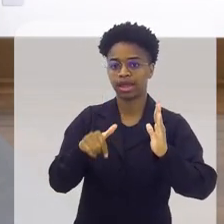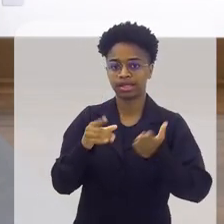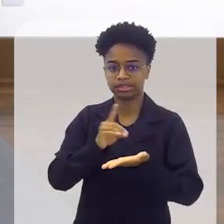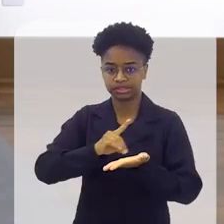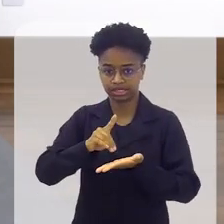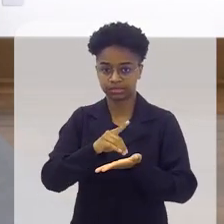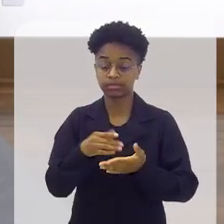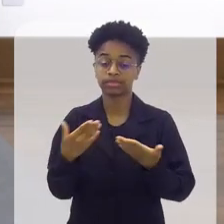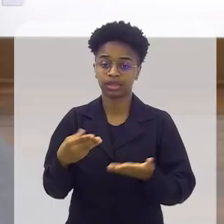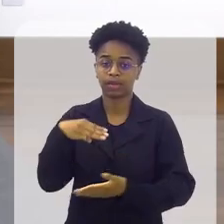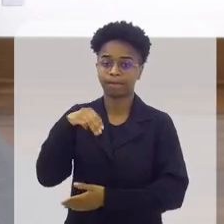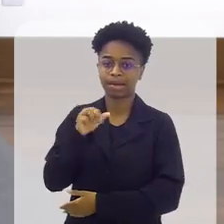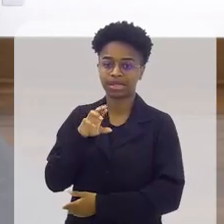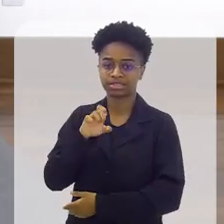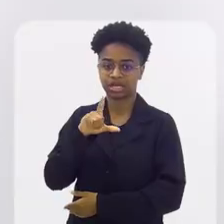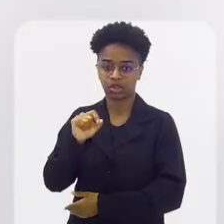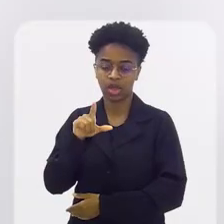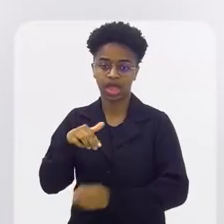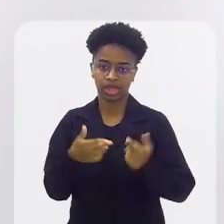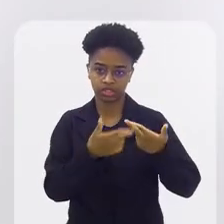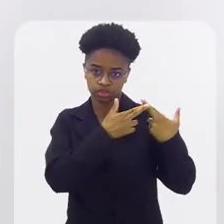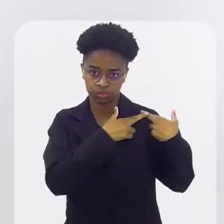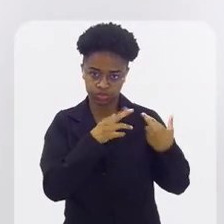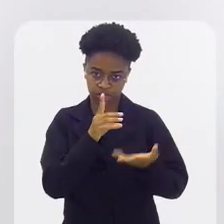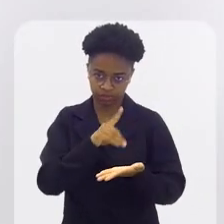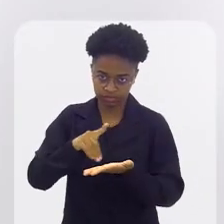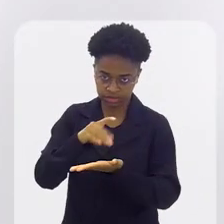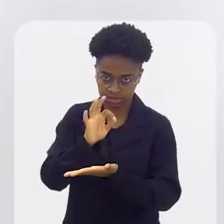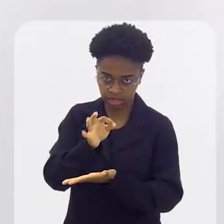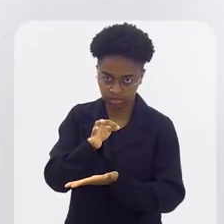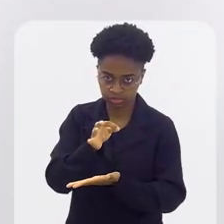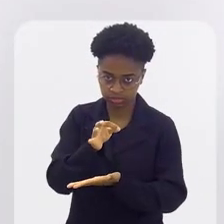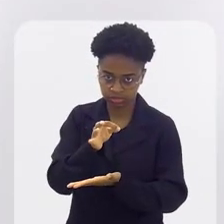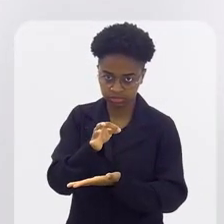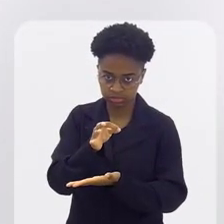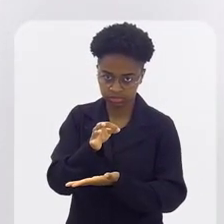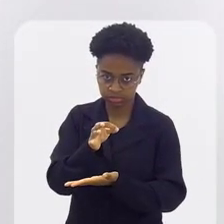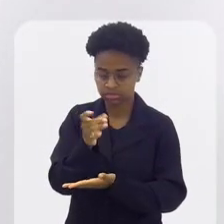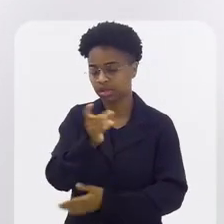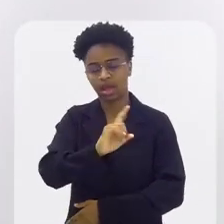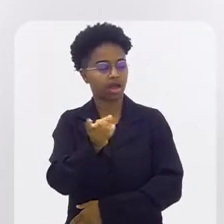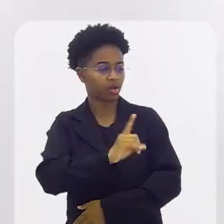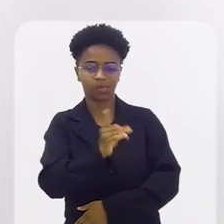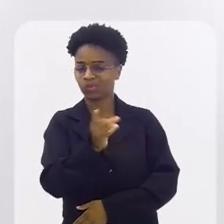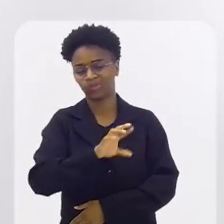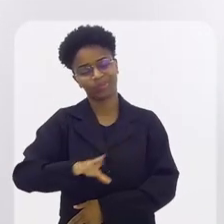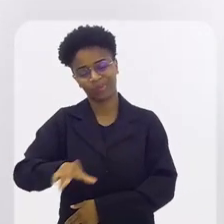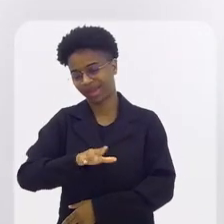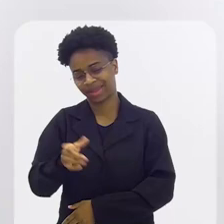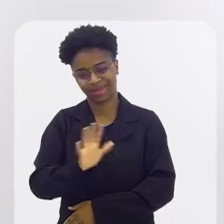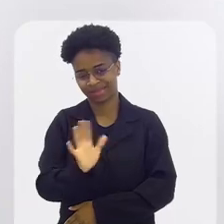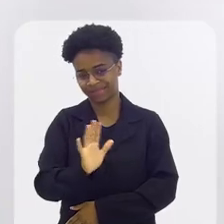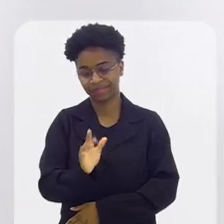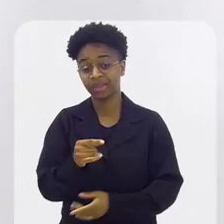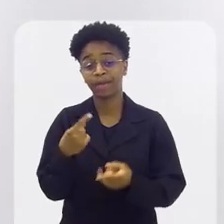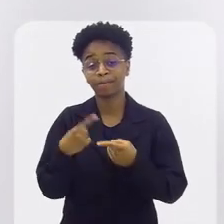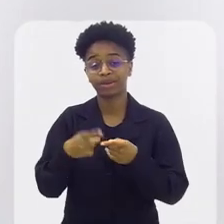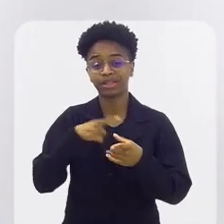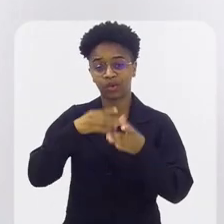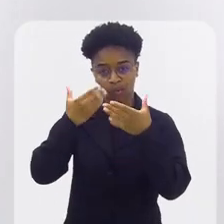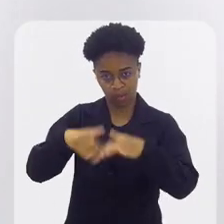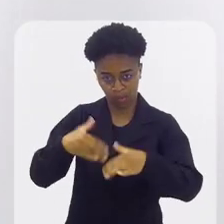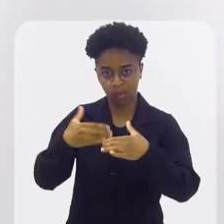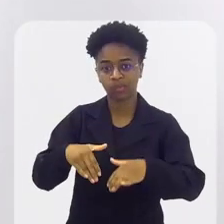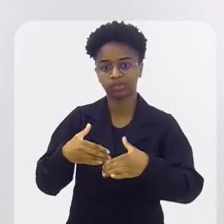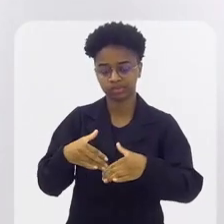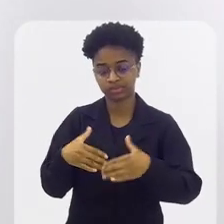processo que é desenvolver Então, o jogo. Marcelo será responsável pelo design da Não, proposta. Ah, não, não é isso. será, porque